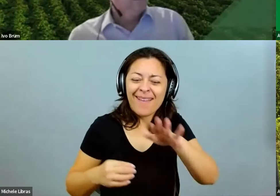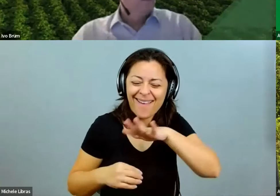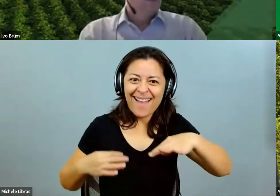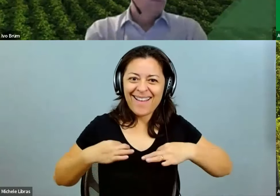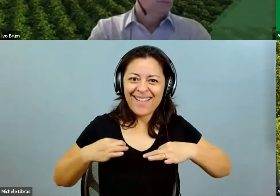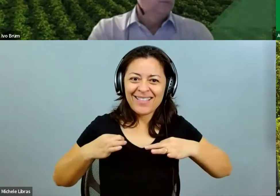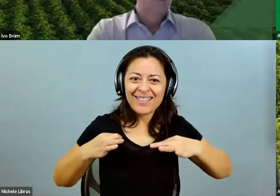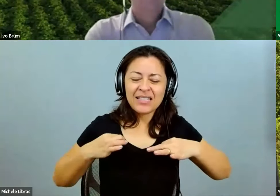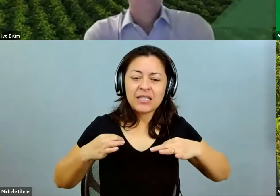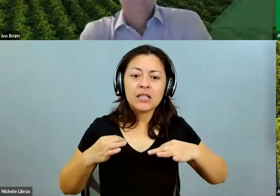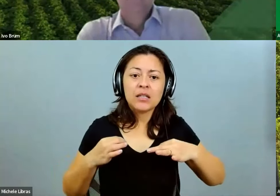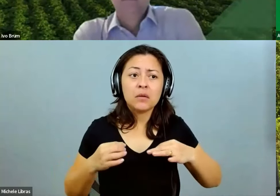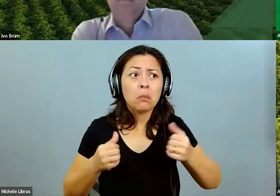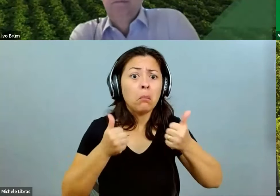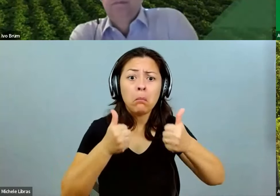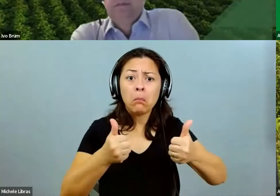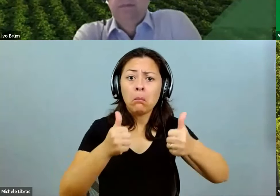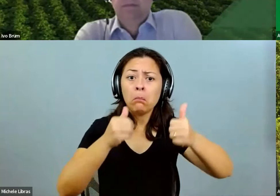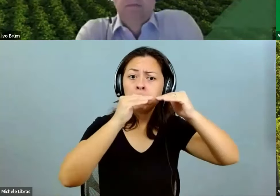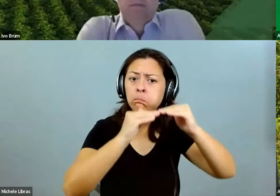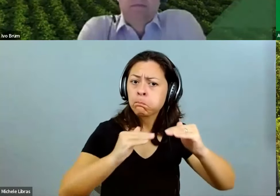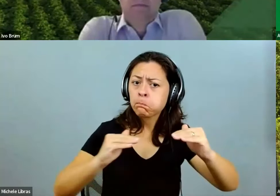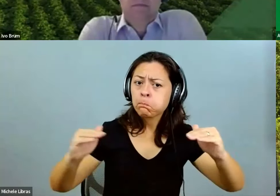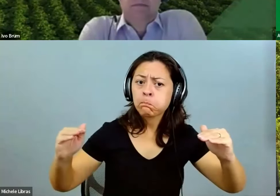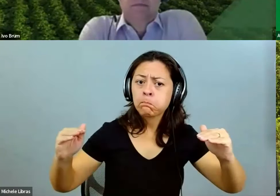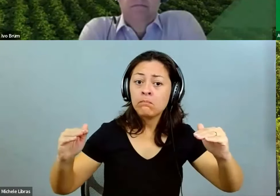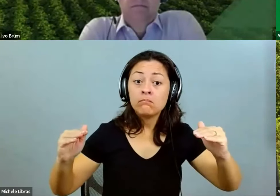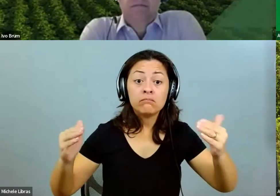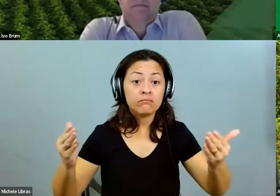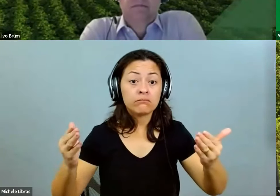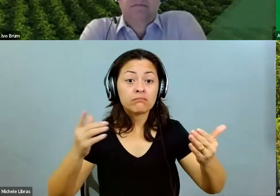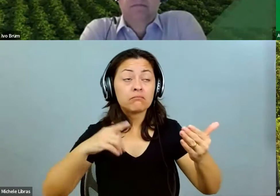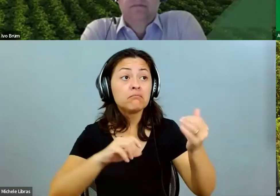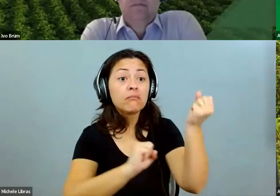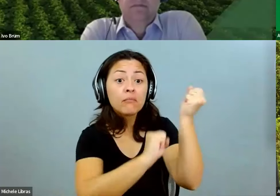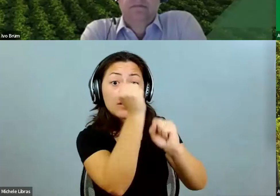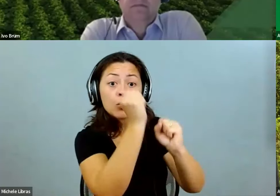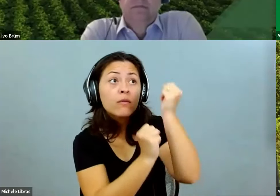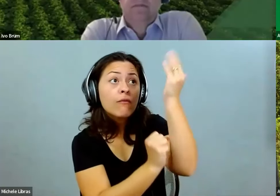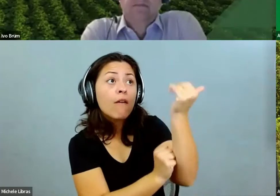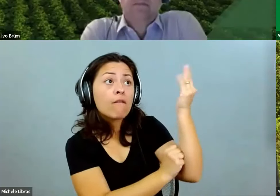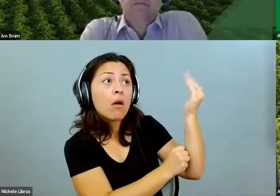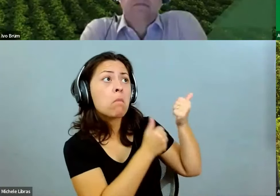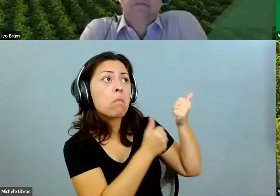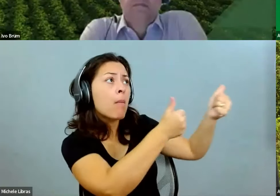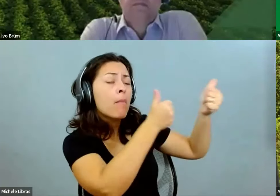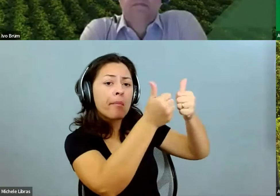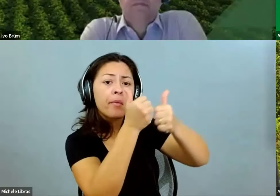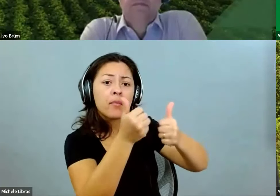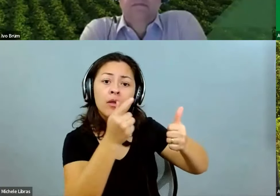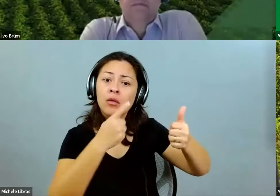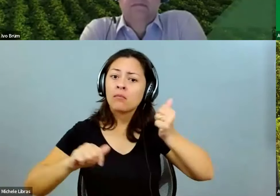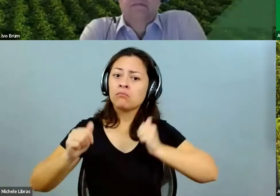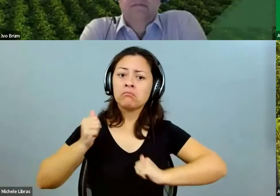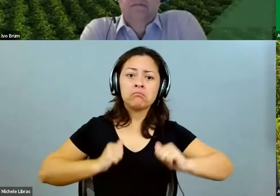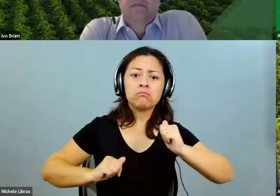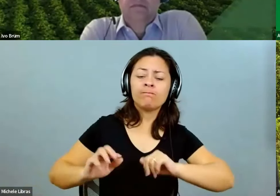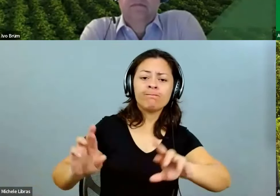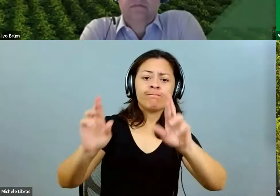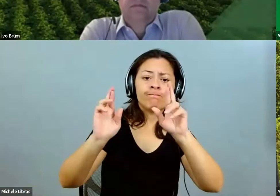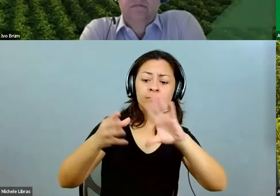E então demanda firme a indústria firme a expectativa que que a que a demanda por